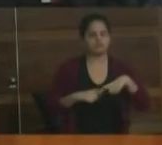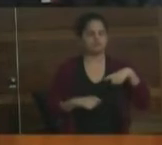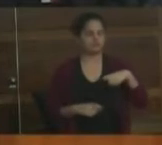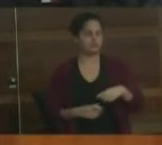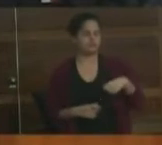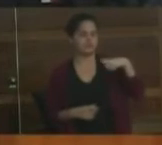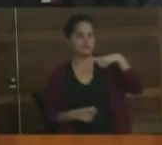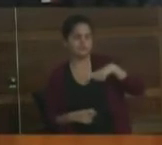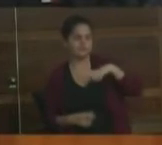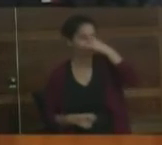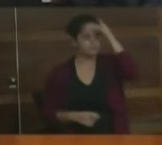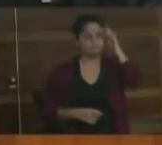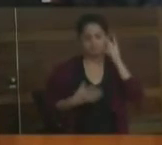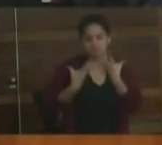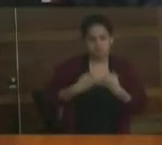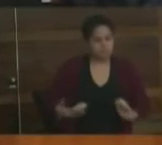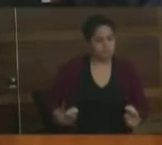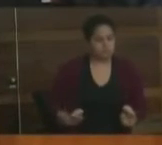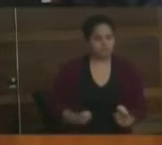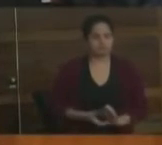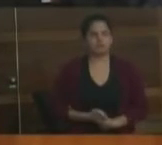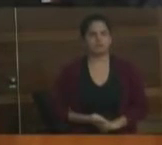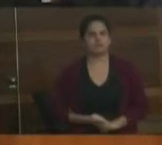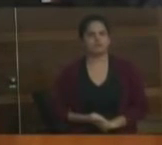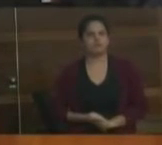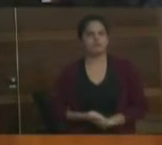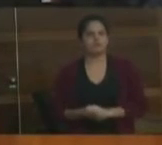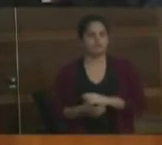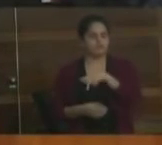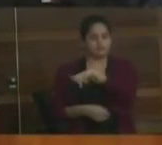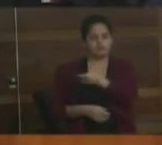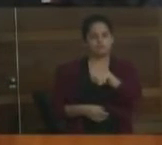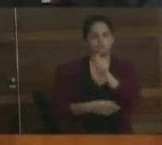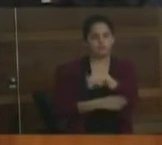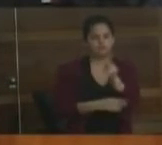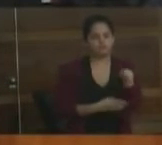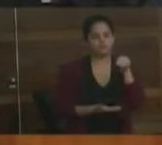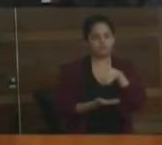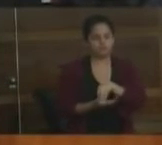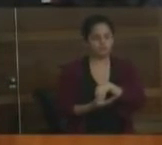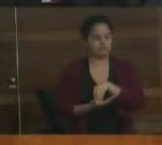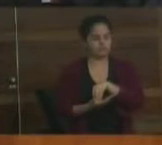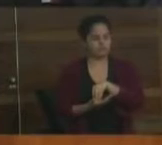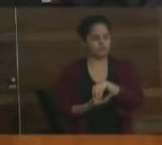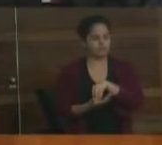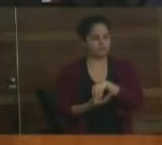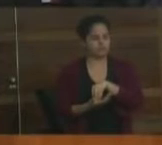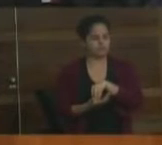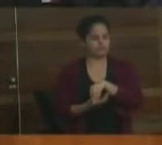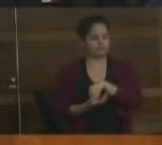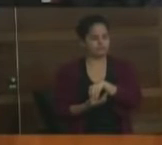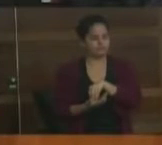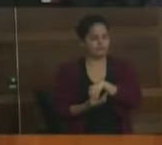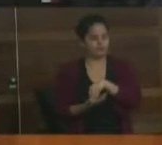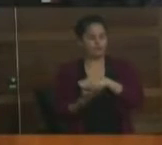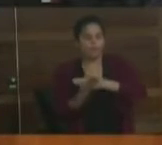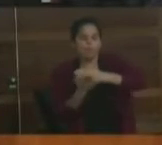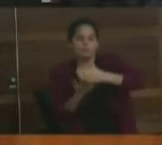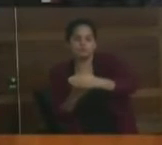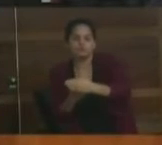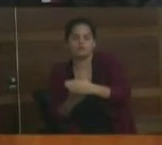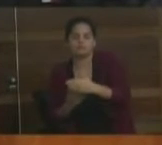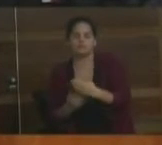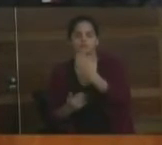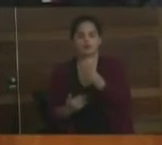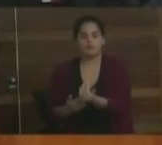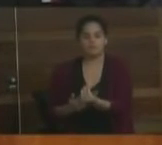realmente esse esse esse professores que estão que não tenho né o que são poucos estão sendo chamado